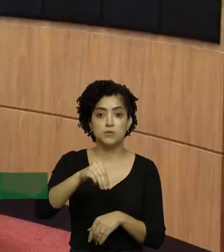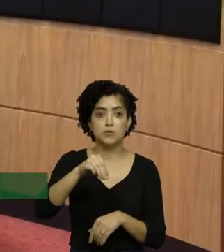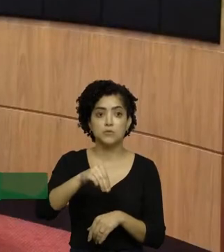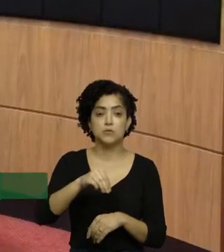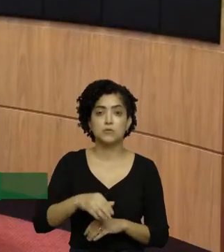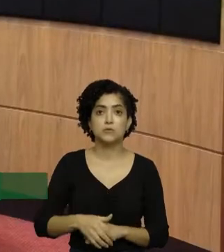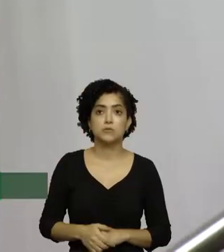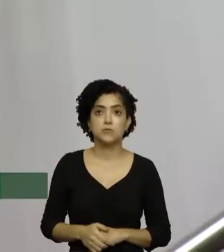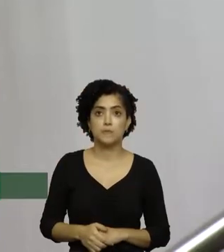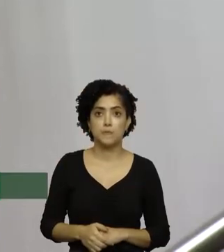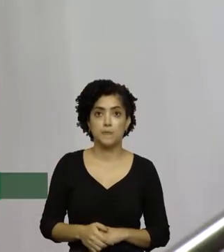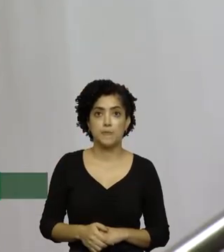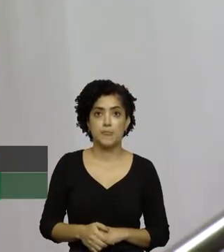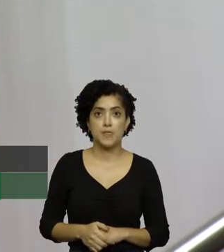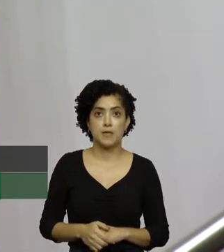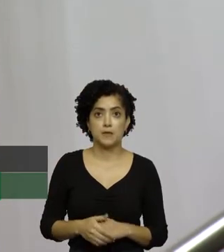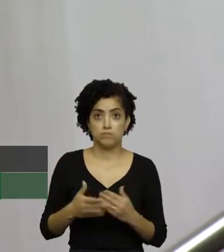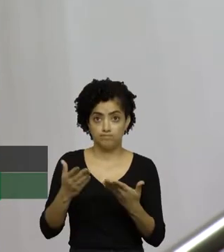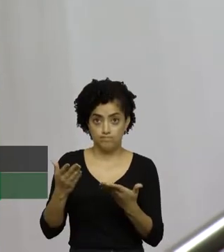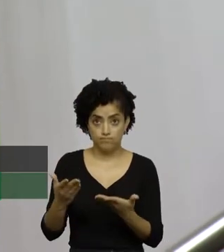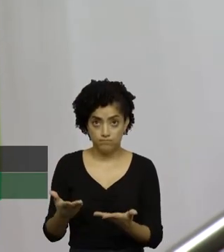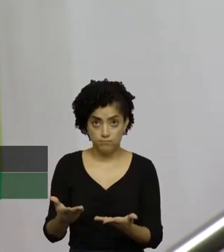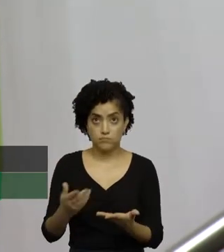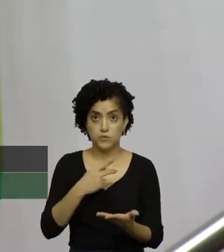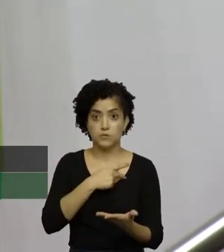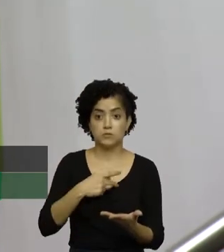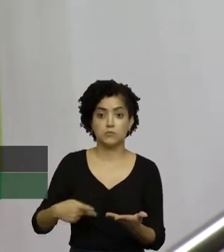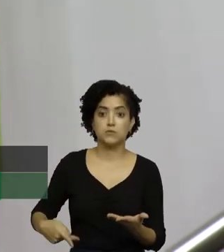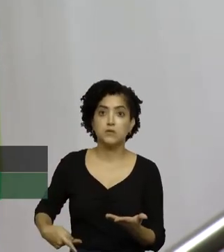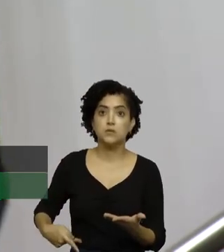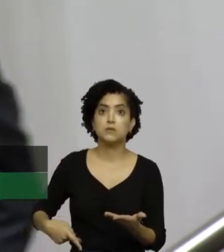presidente, senhores deputados